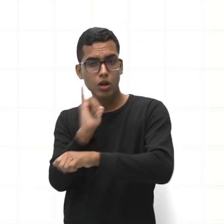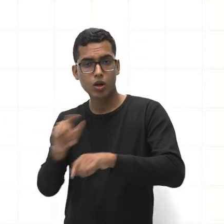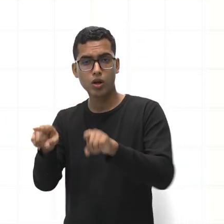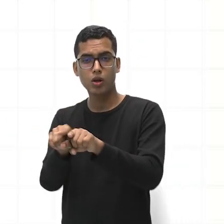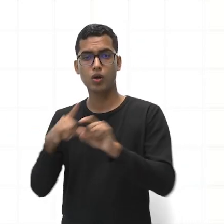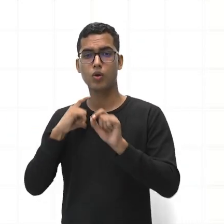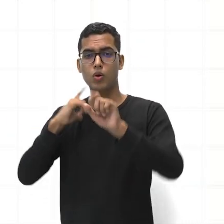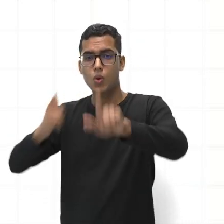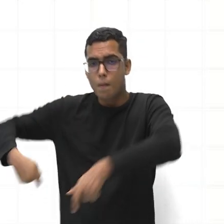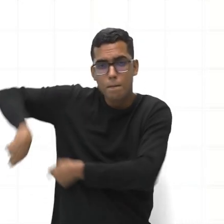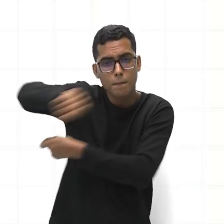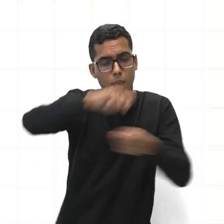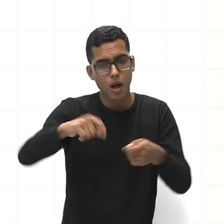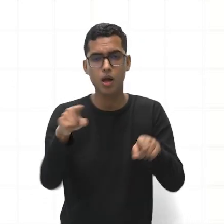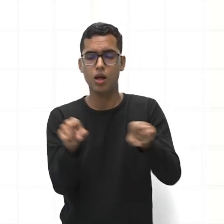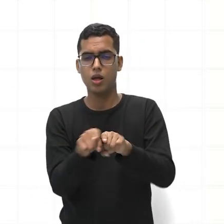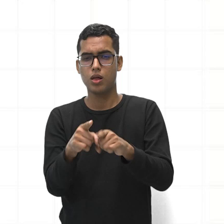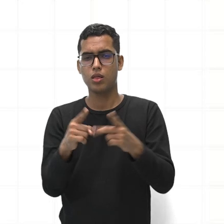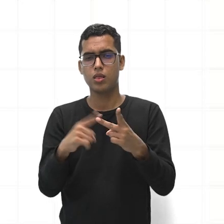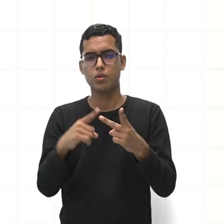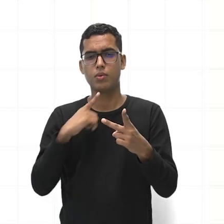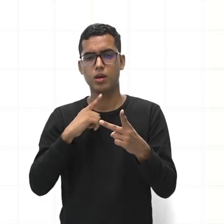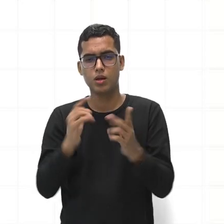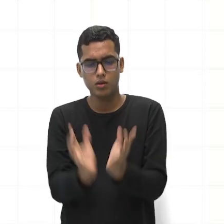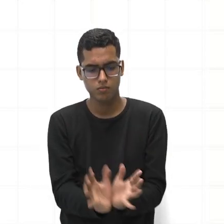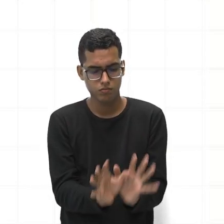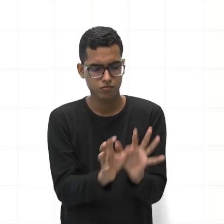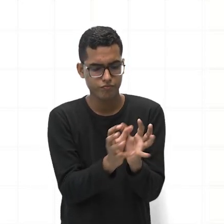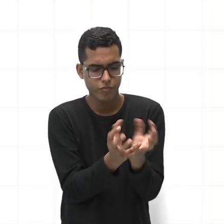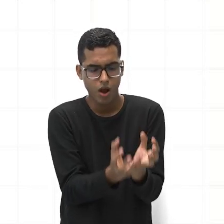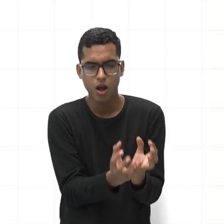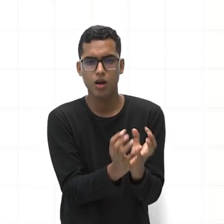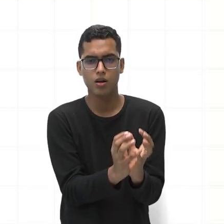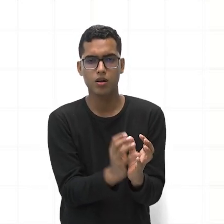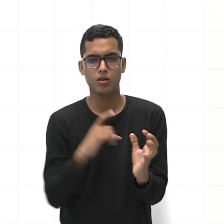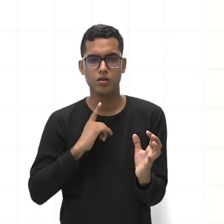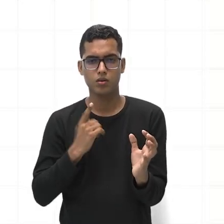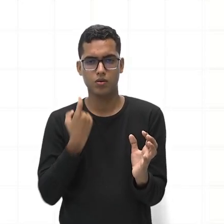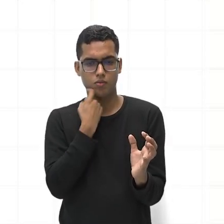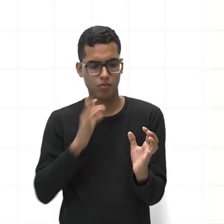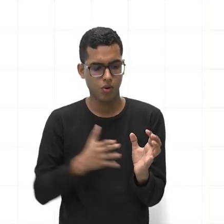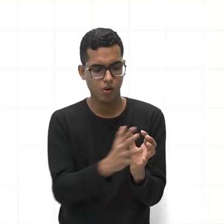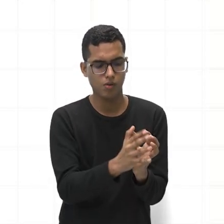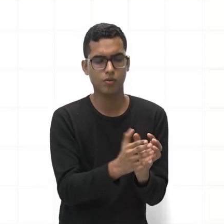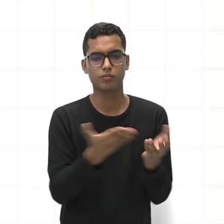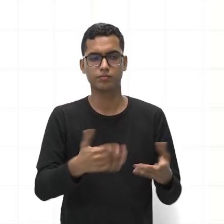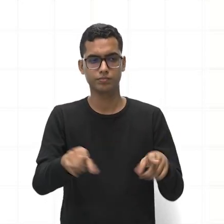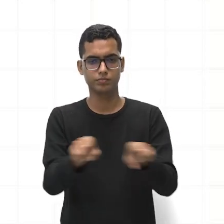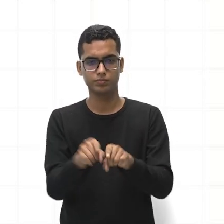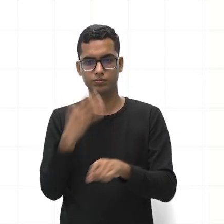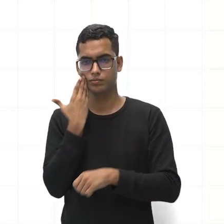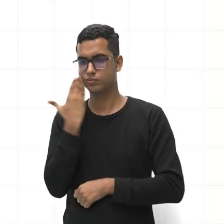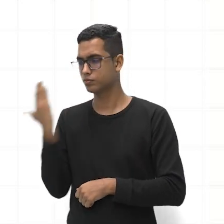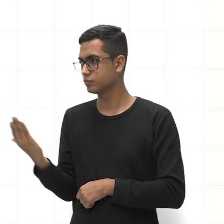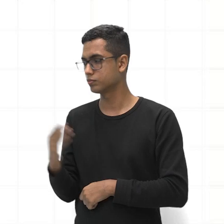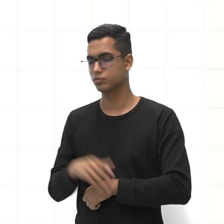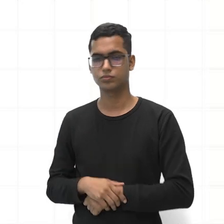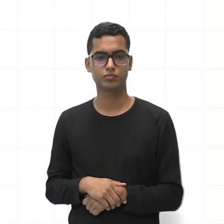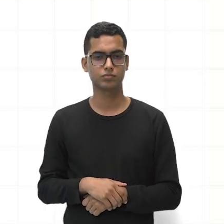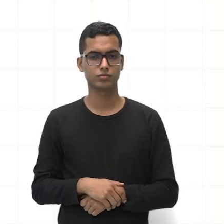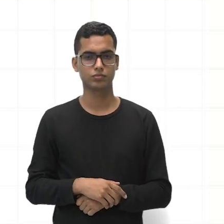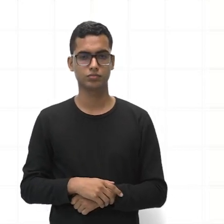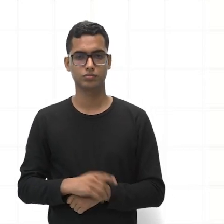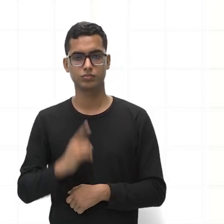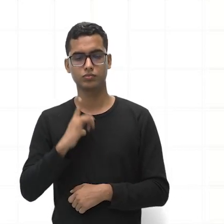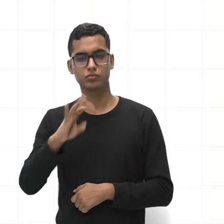Então não utiliza, sai tarrafa, sai malhadeira. Então sobrou quem? Anzol e linha e pesca e arpão. 8